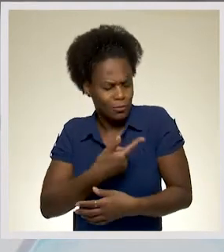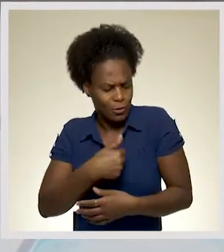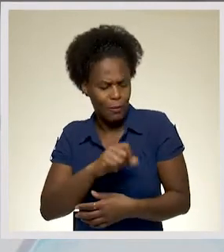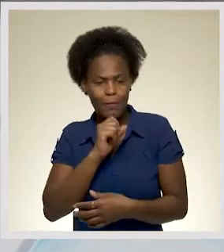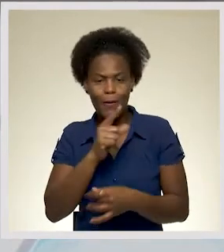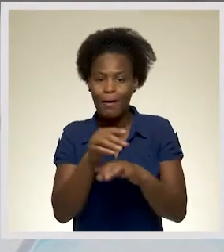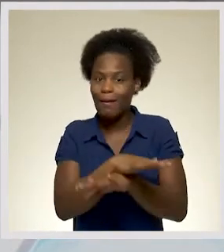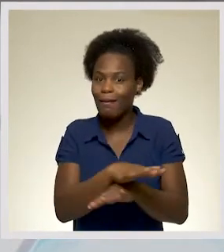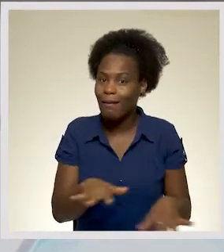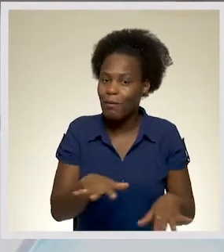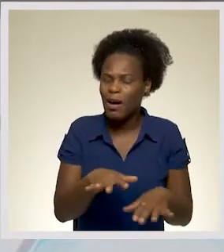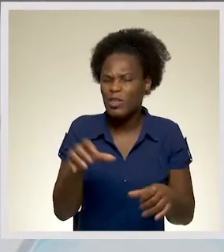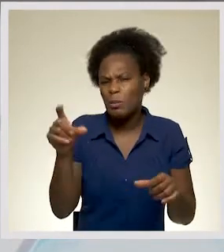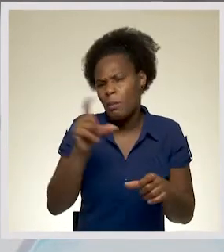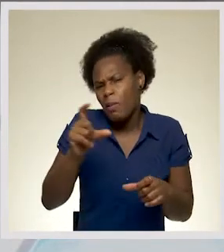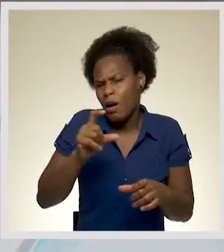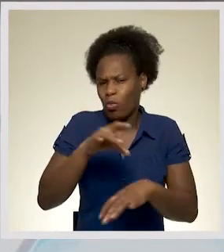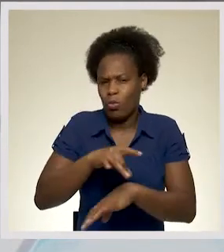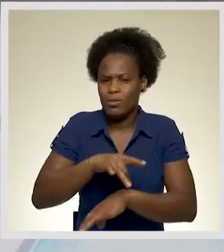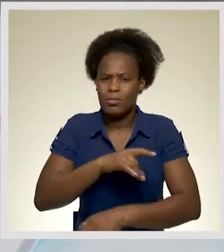com esta maldita doença.